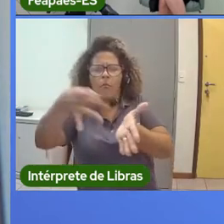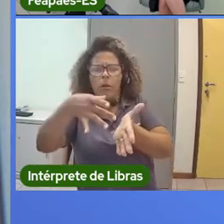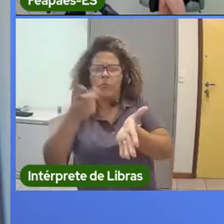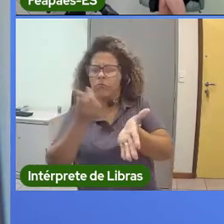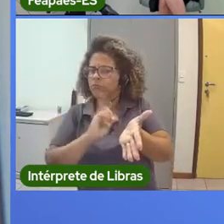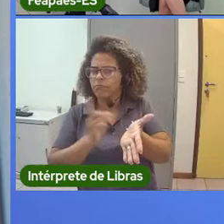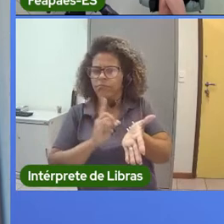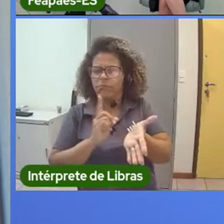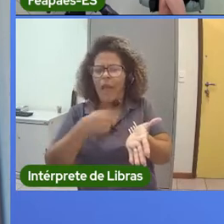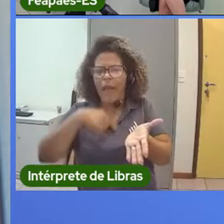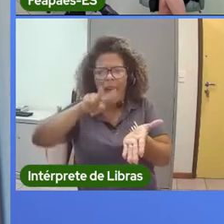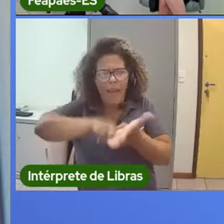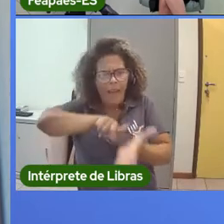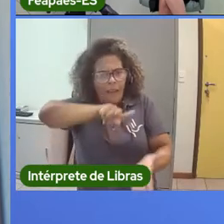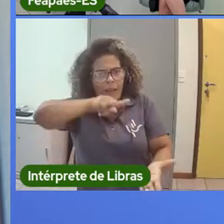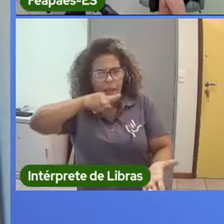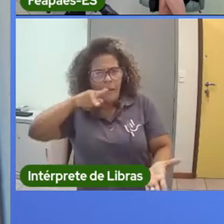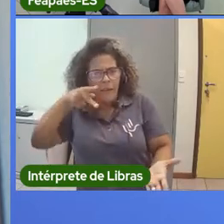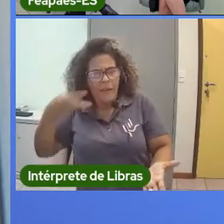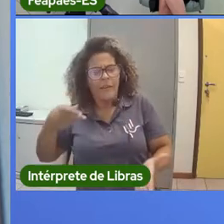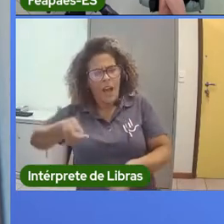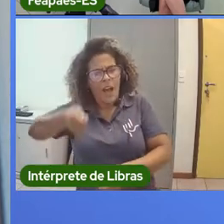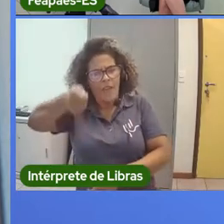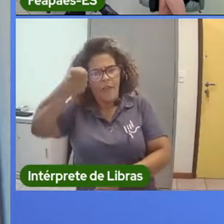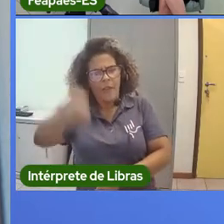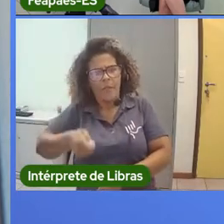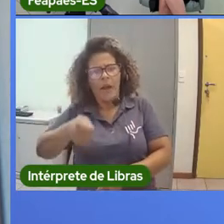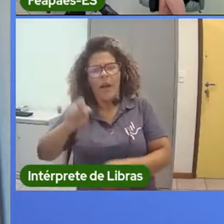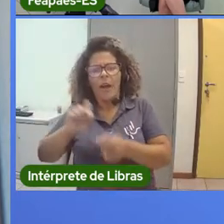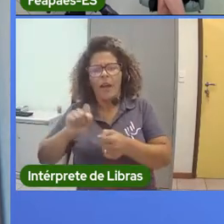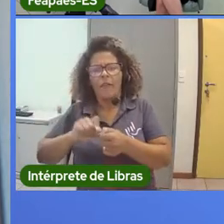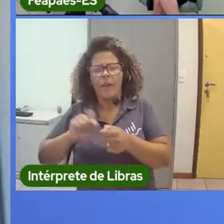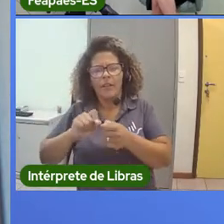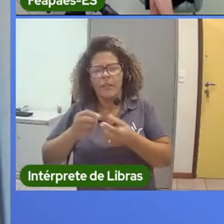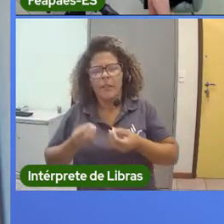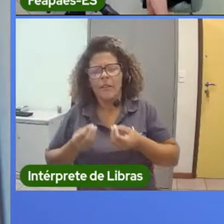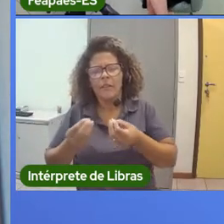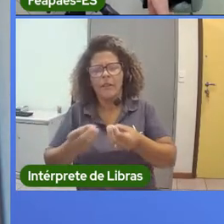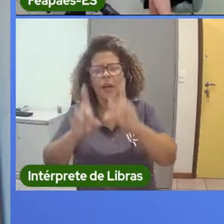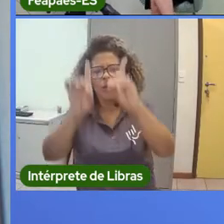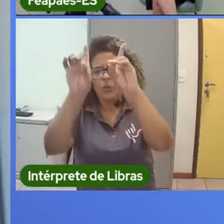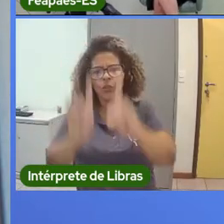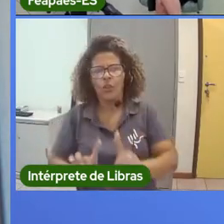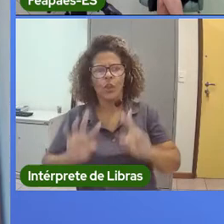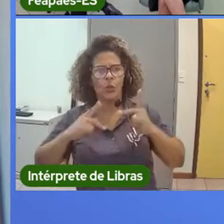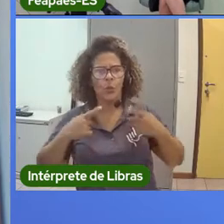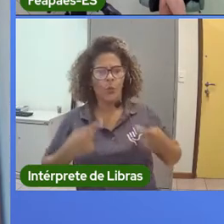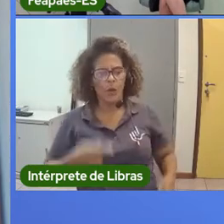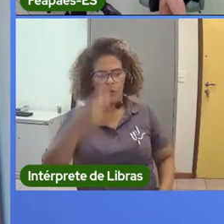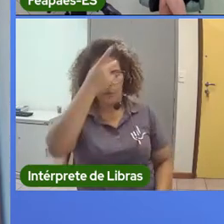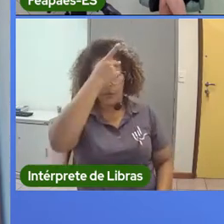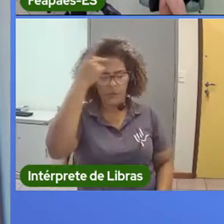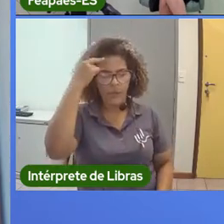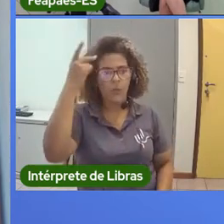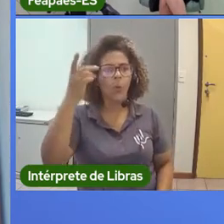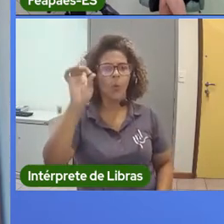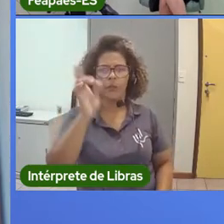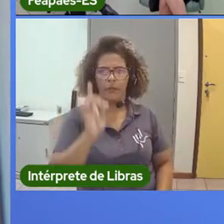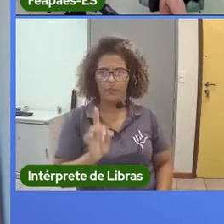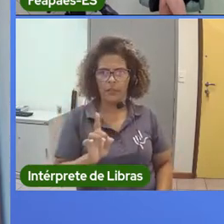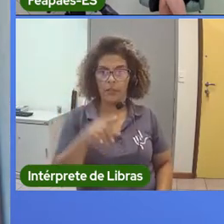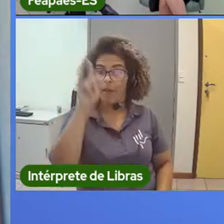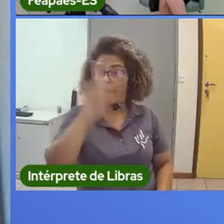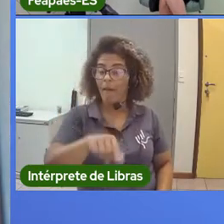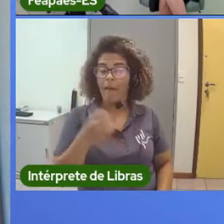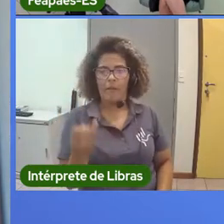inscritas no papel. Afirmar o direito ao trabalho como um direito humano para as pessoas com deficiência é